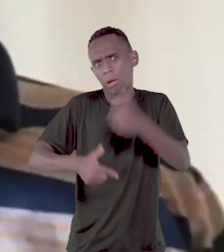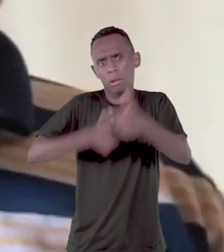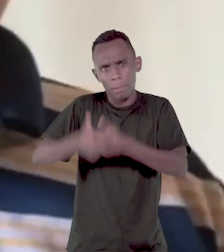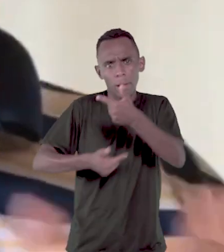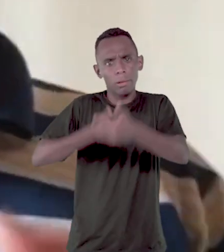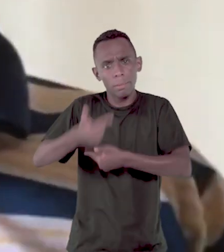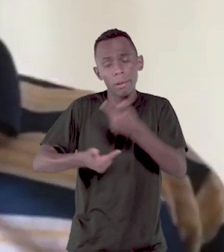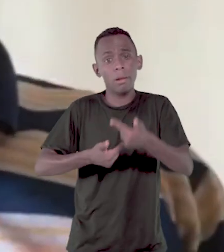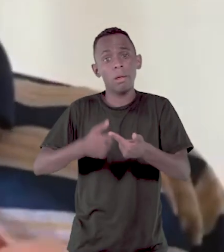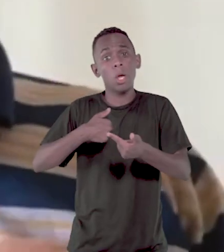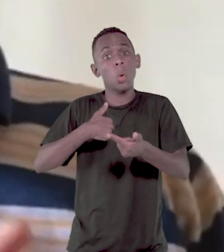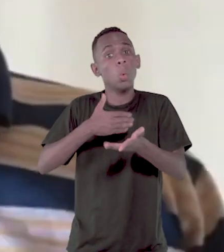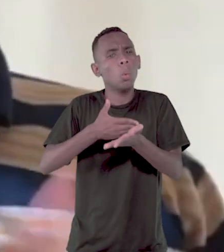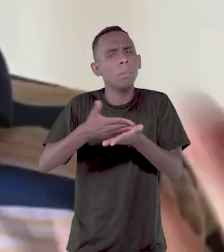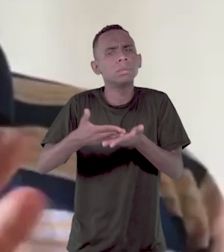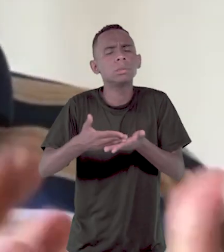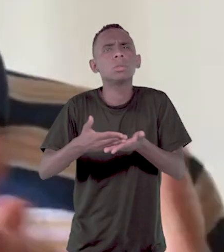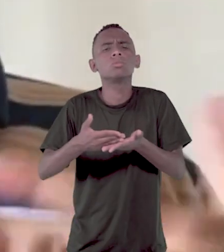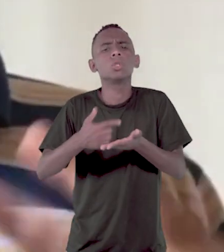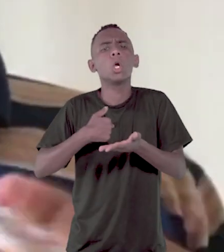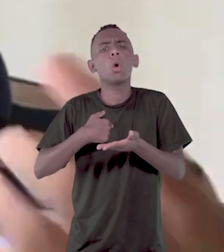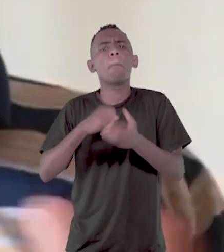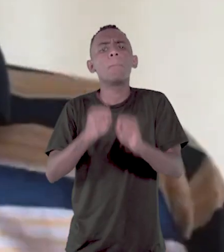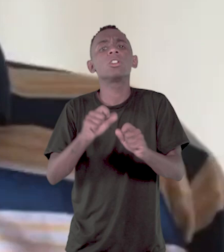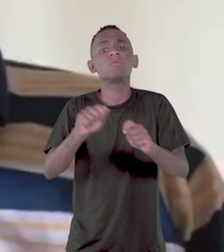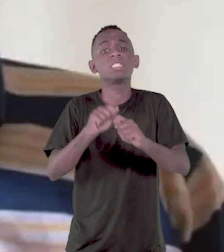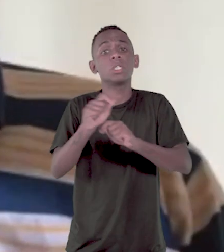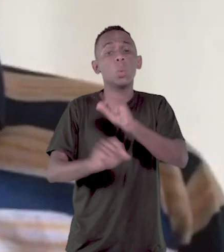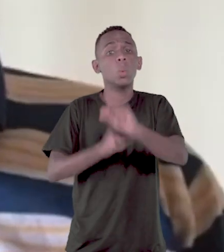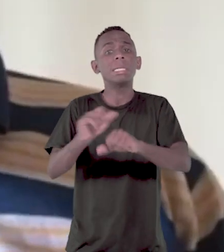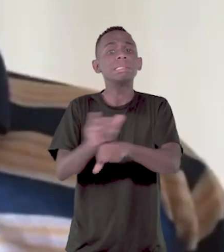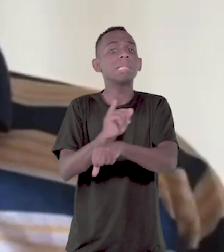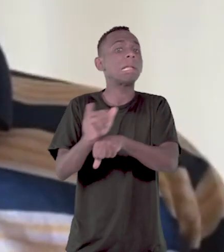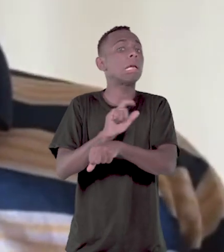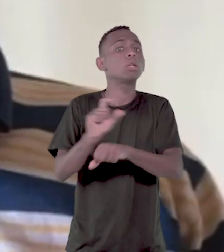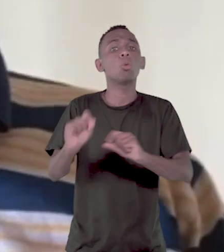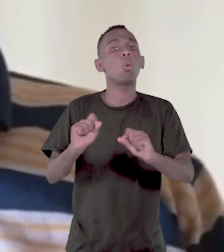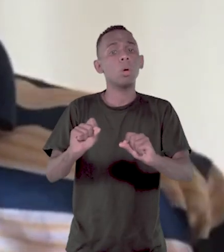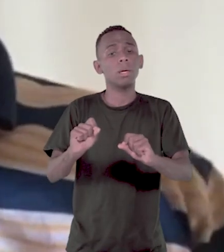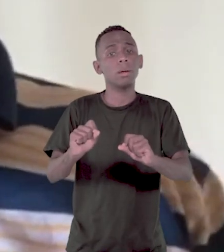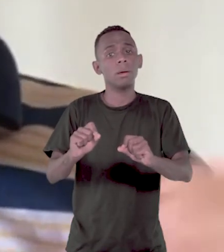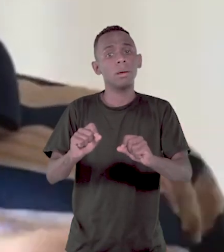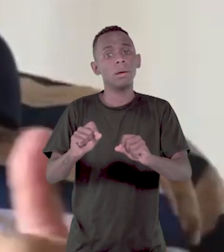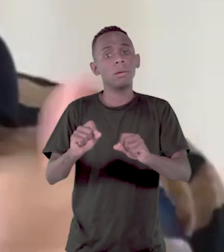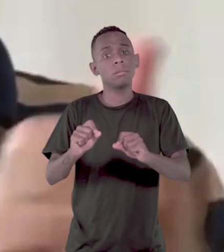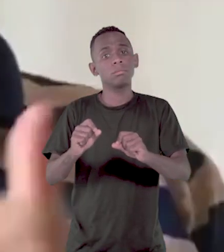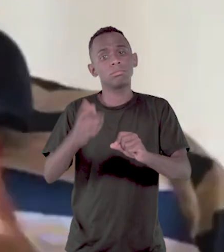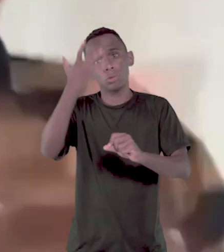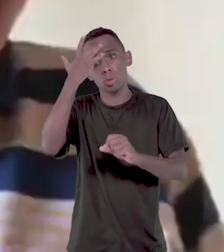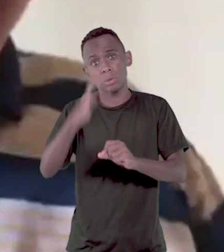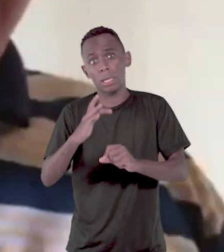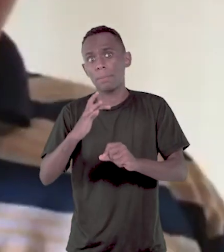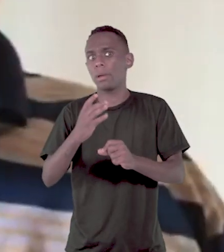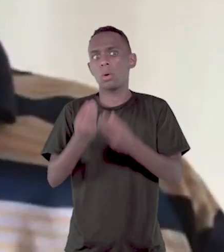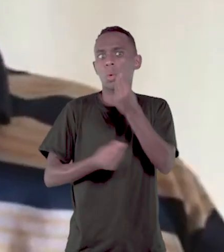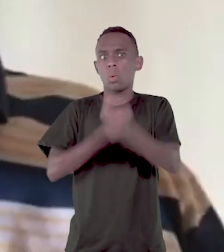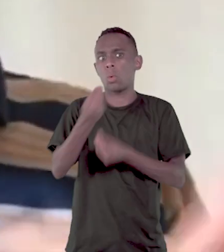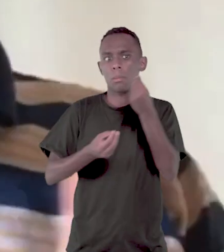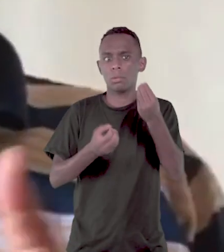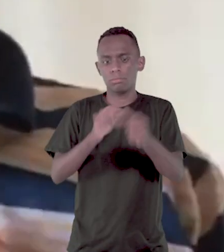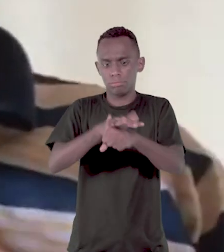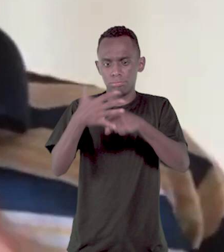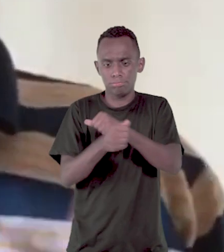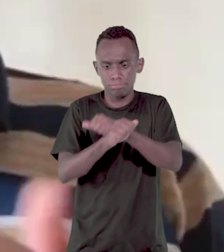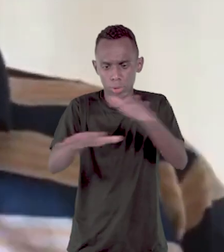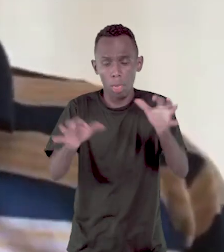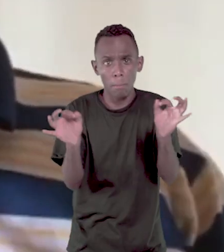trabalhar e não para de trabalhar, eu comecei, então, a pensar, bom, o que eu posso fazer, né, para levar? A gente não sabia